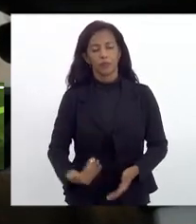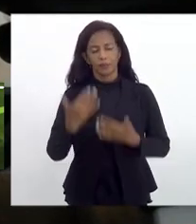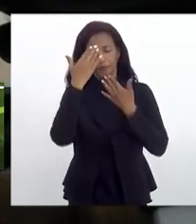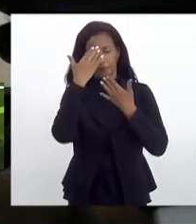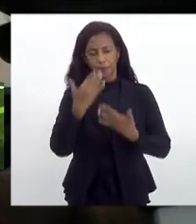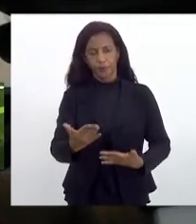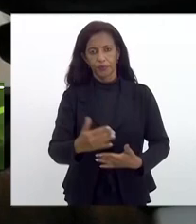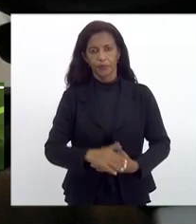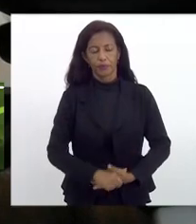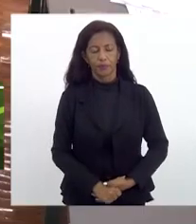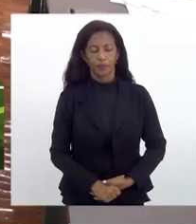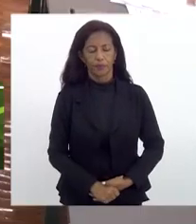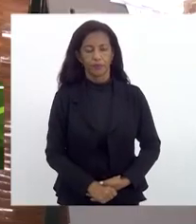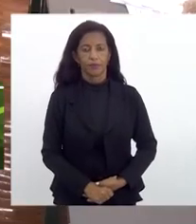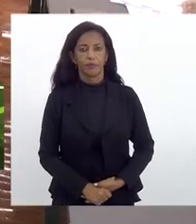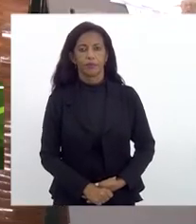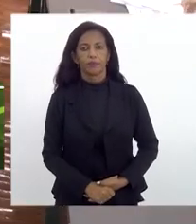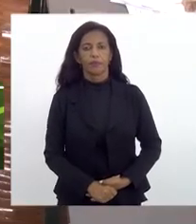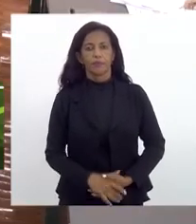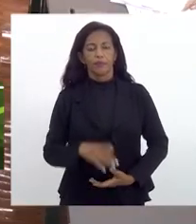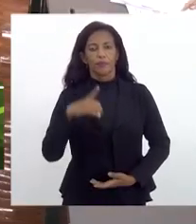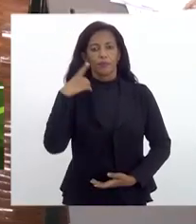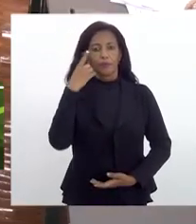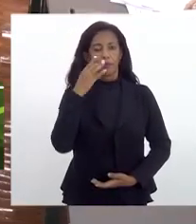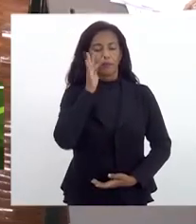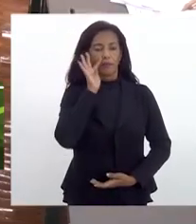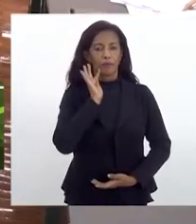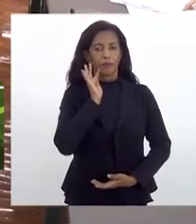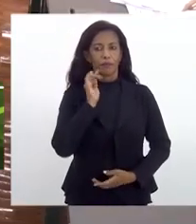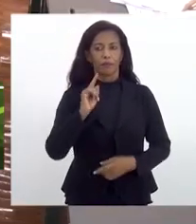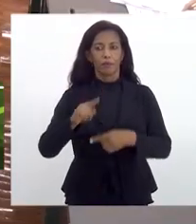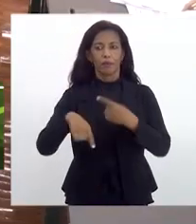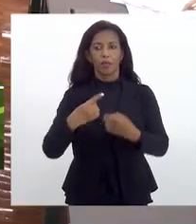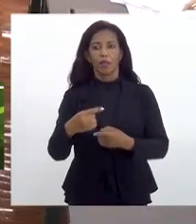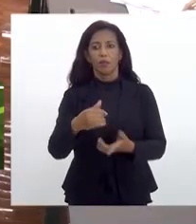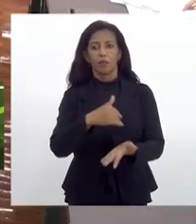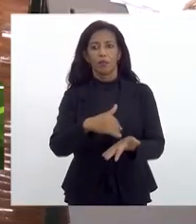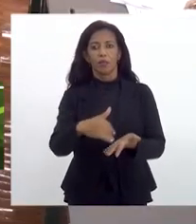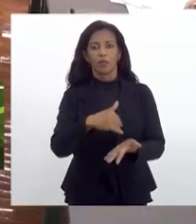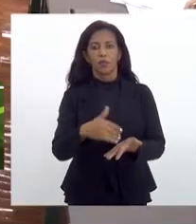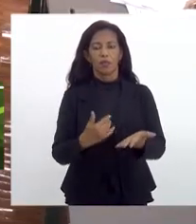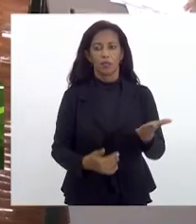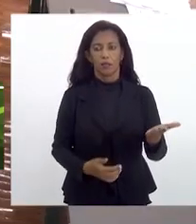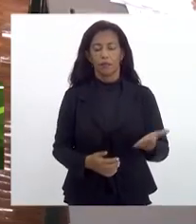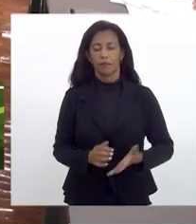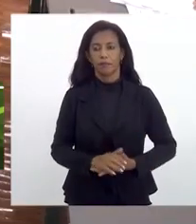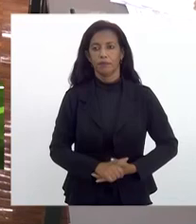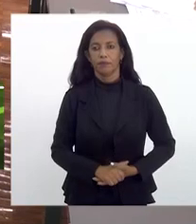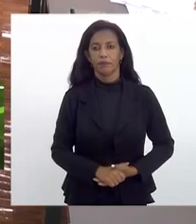obrigada. Deputado Flávio, em seguida, a palavra do secretário Zamit e do secretário Nelson.